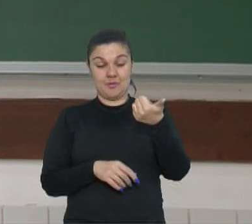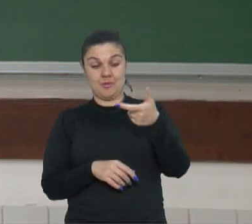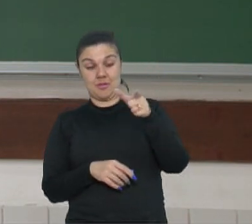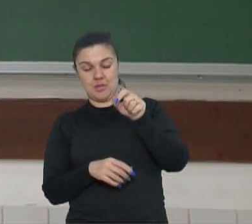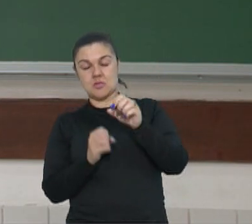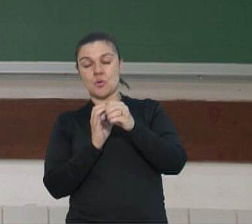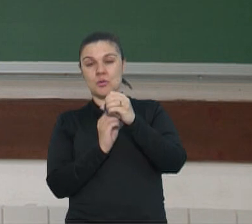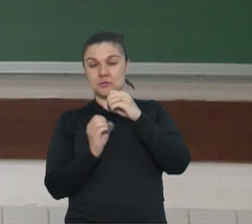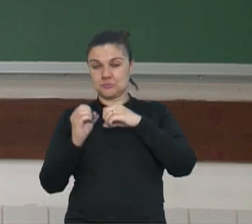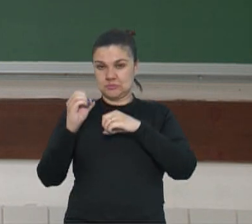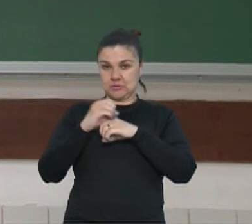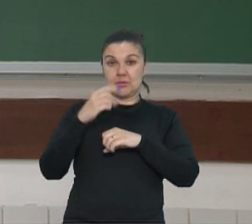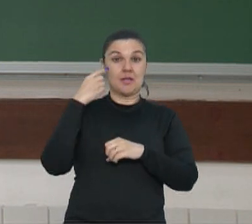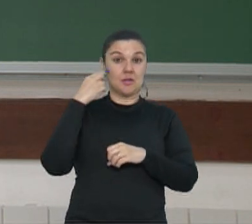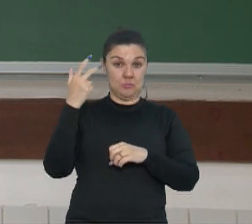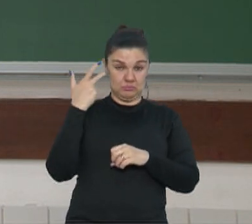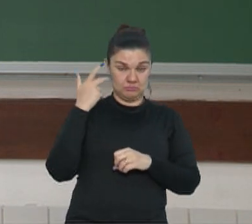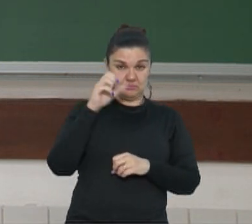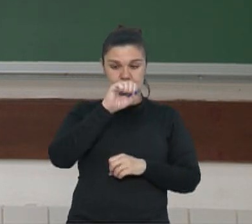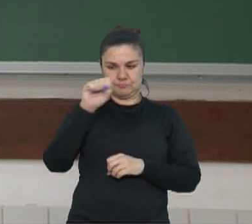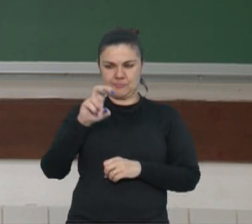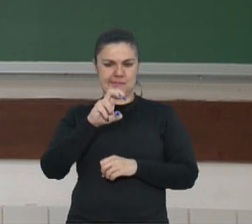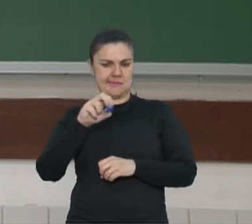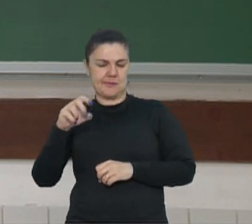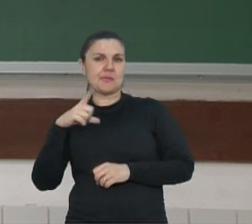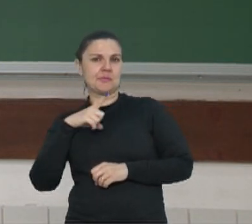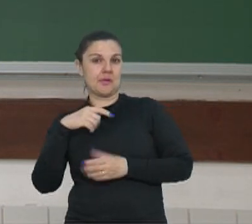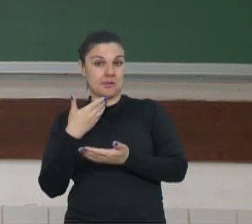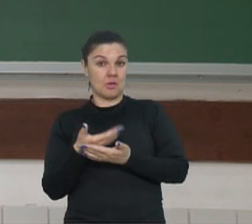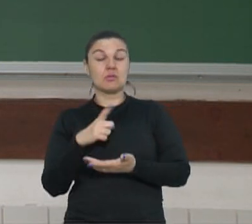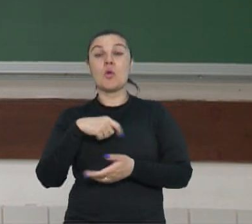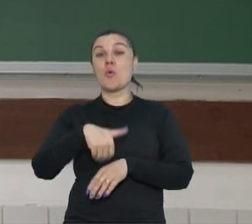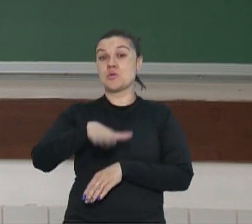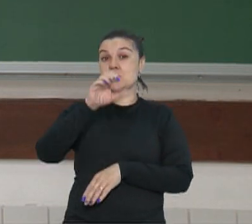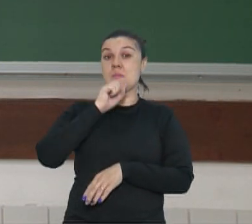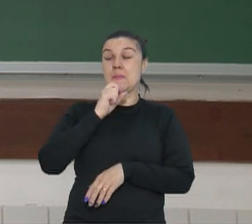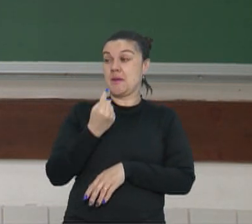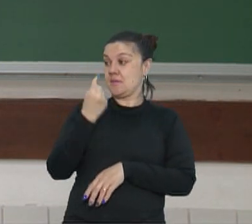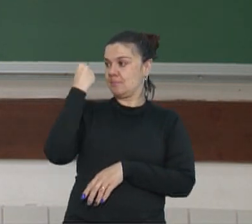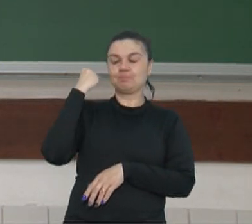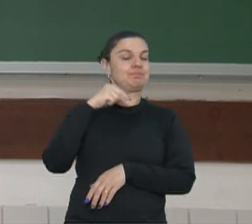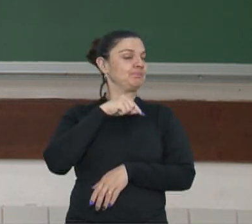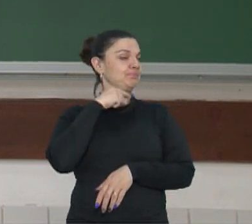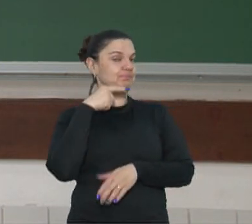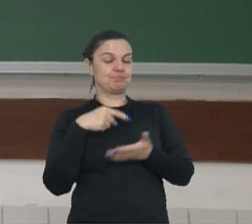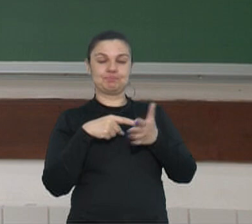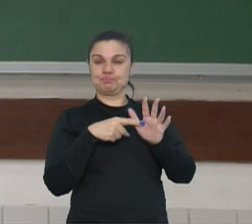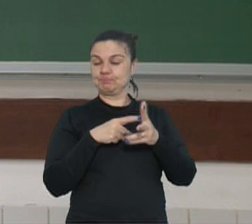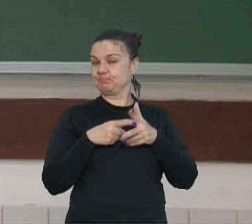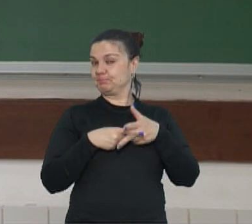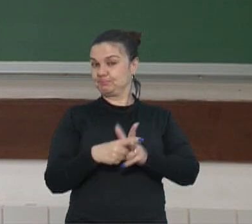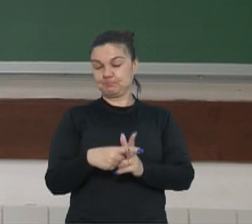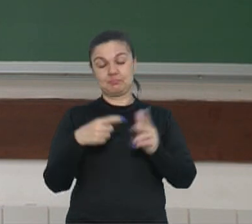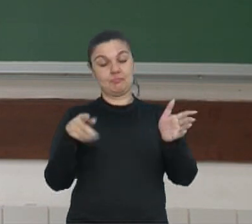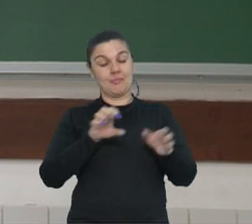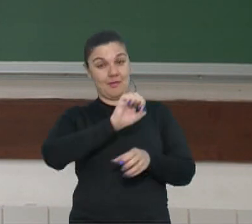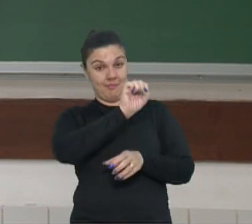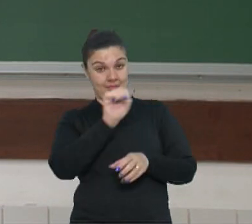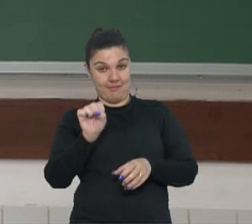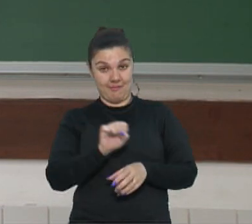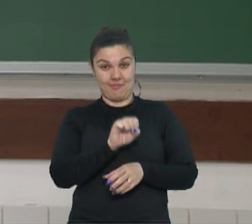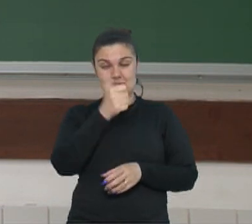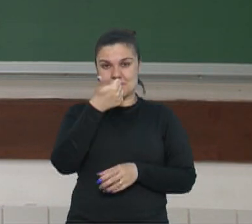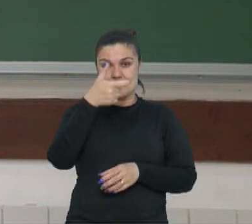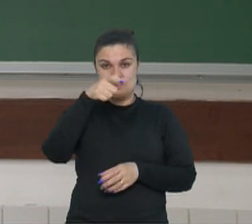o chamado S500, ainda tem. Por quê? Porque os veículos mais antigos não conseguem operar a diesel S10. Dá